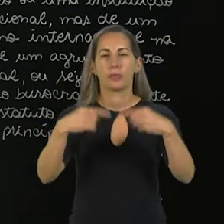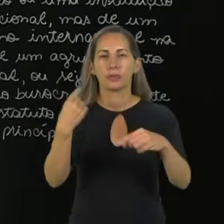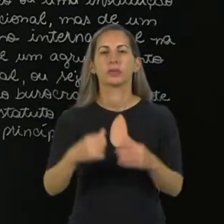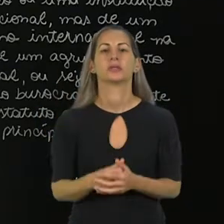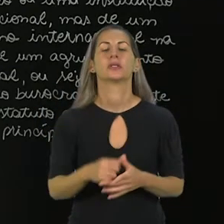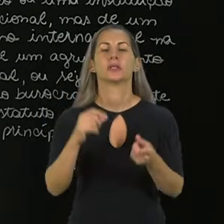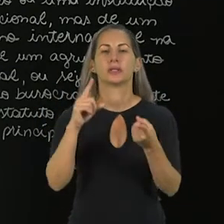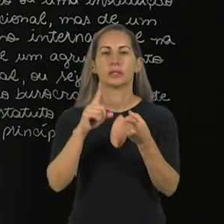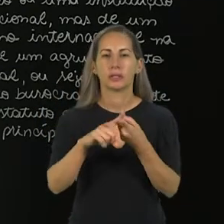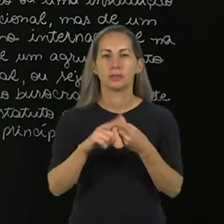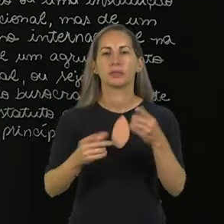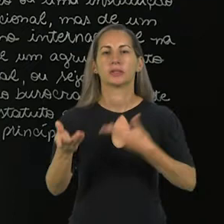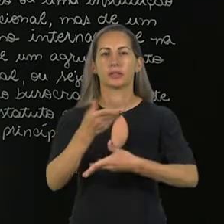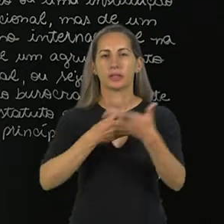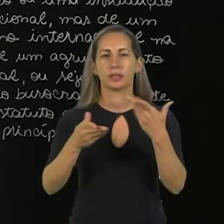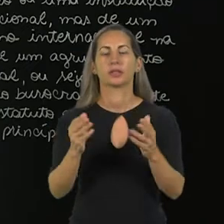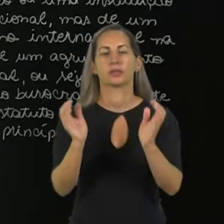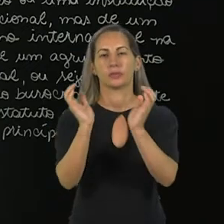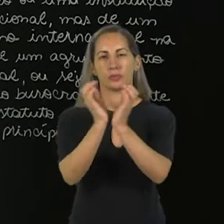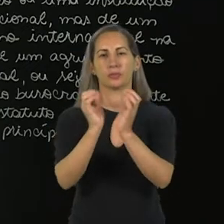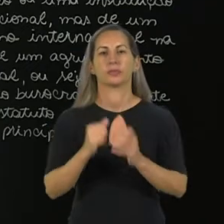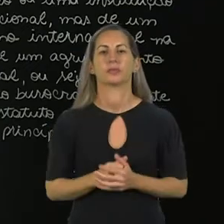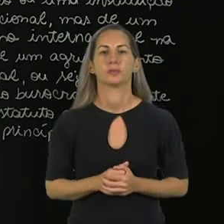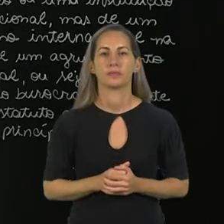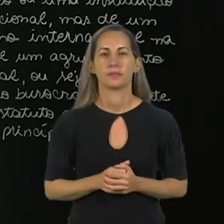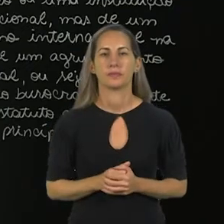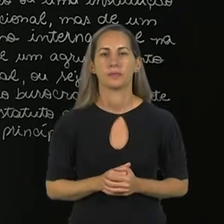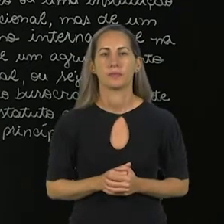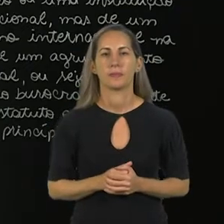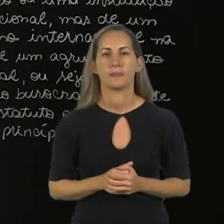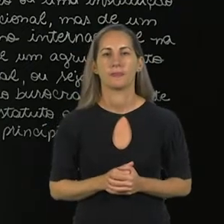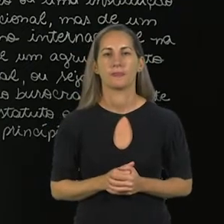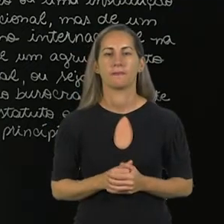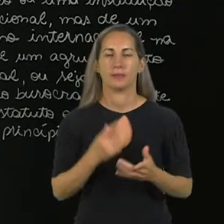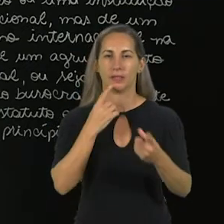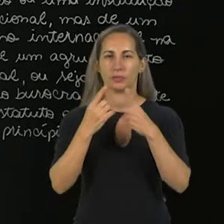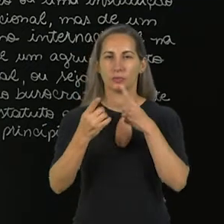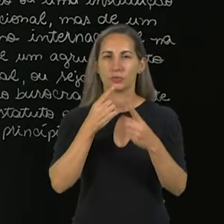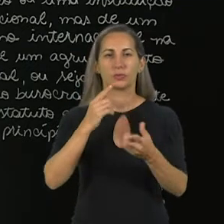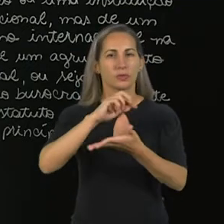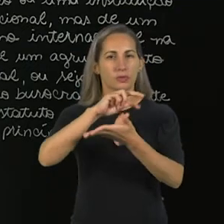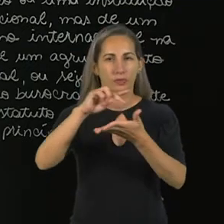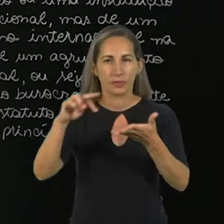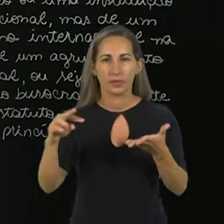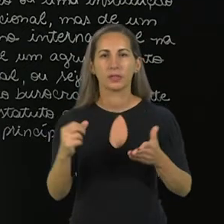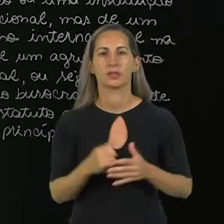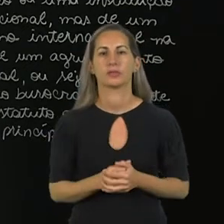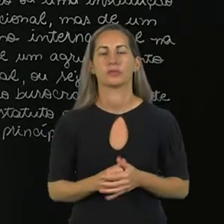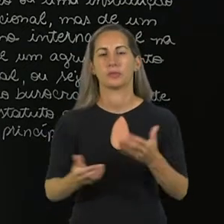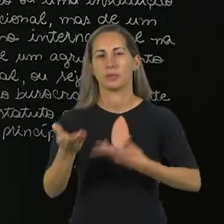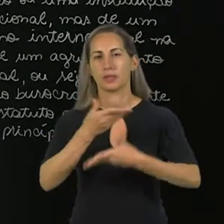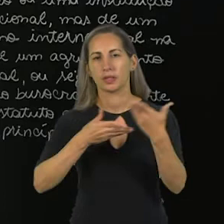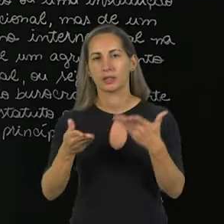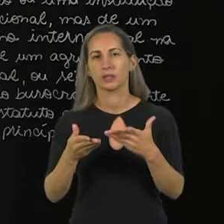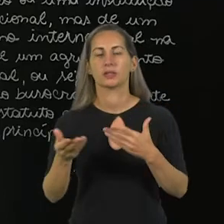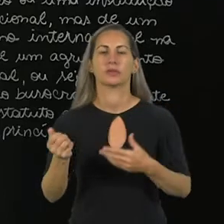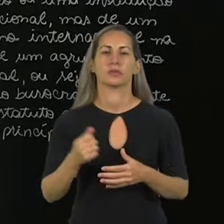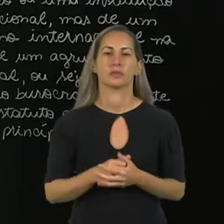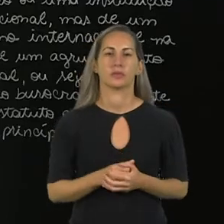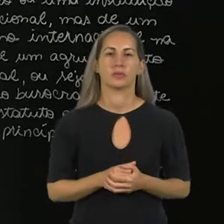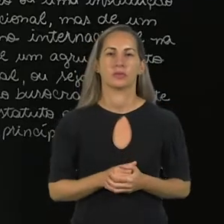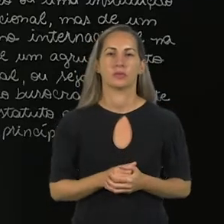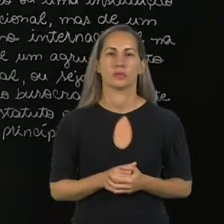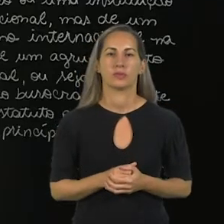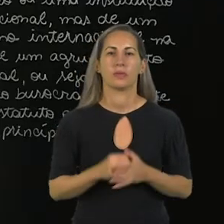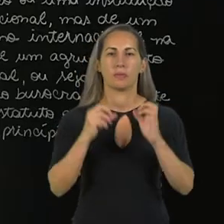acaba também integrando esse grupo. Dessa maneira, então, se discute diversos mecanismos de cooperação